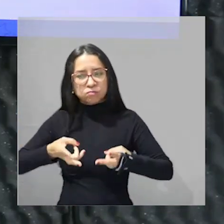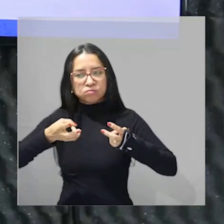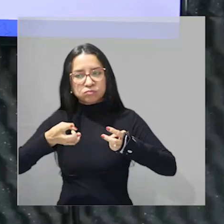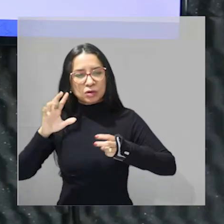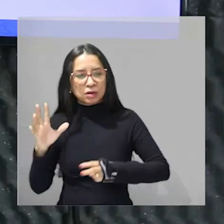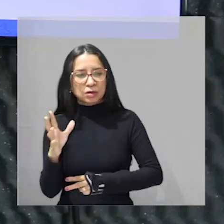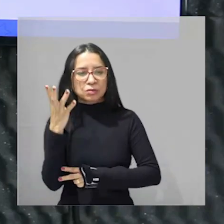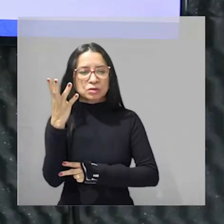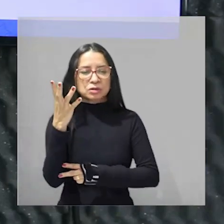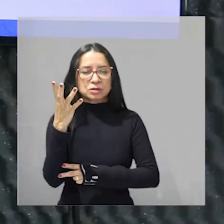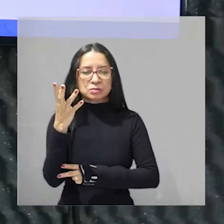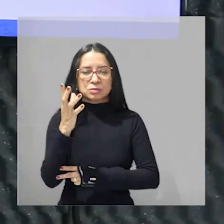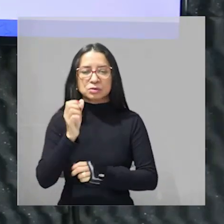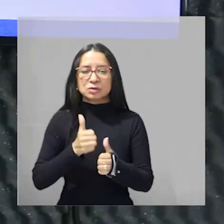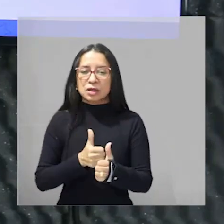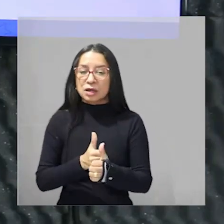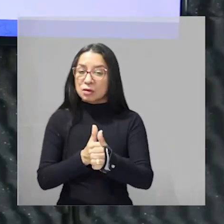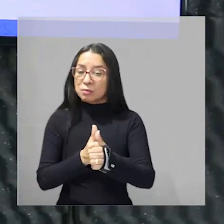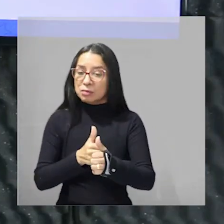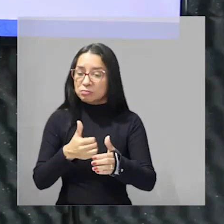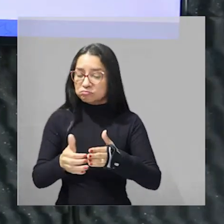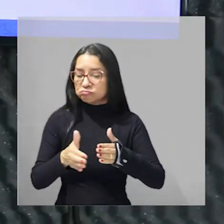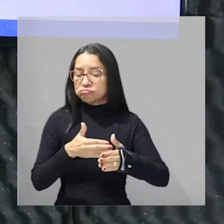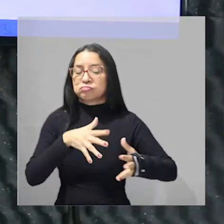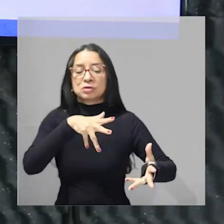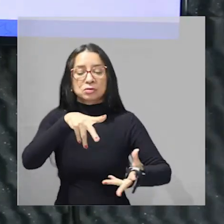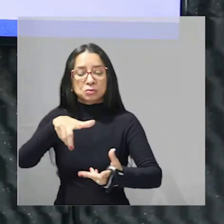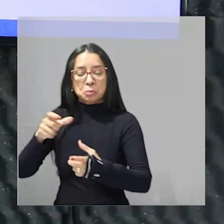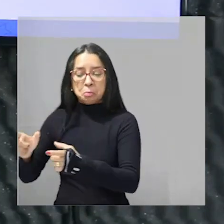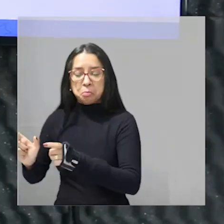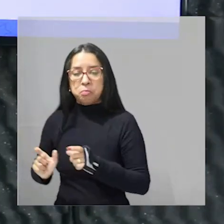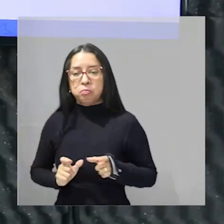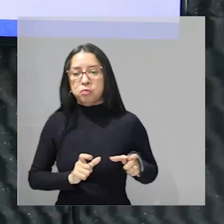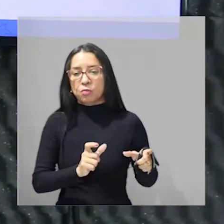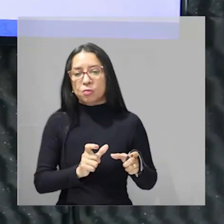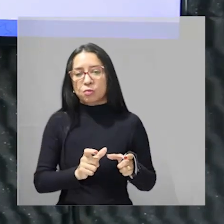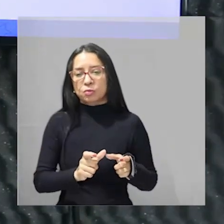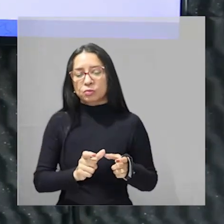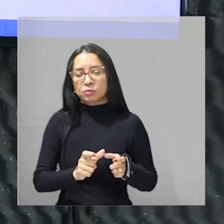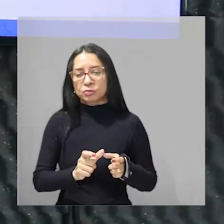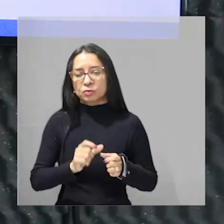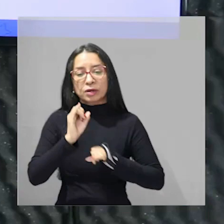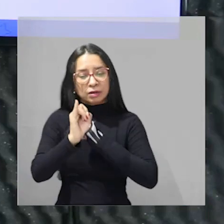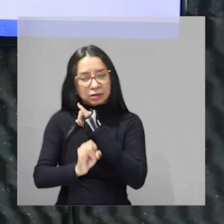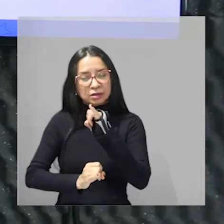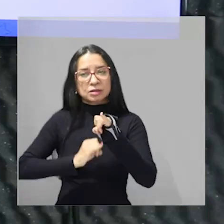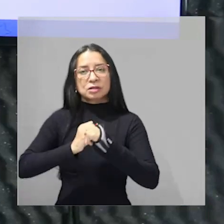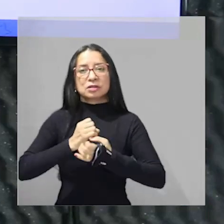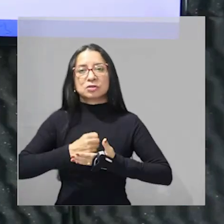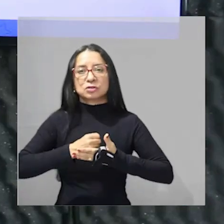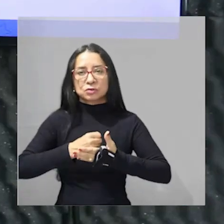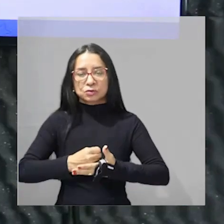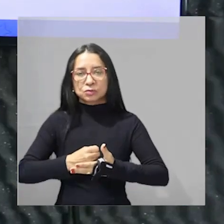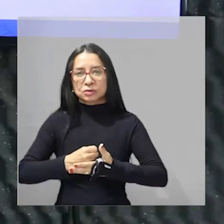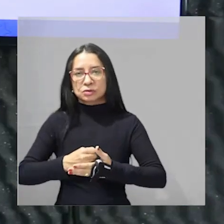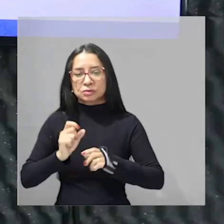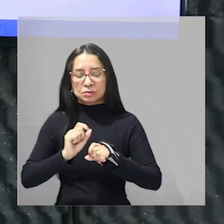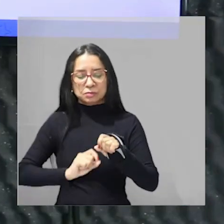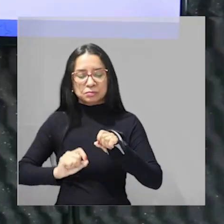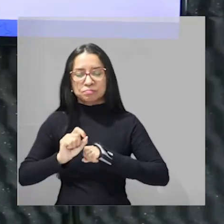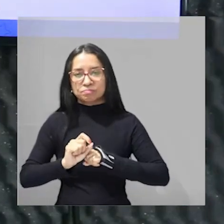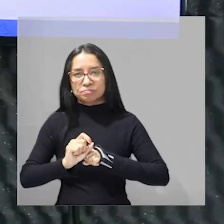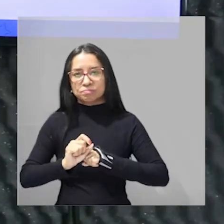integração, circulação aí de capital, principalmente informação, né? O mundo na palma aí da tua mão, a internet ajudando muito nesse aspecto,